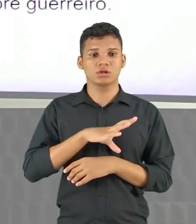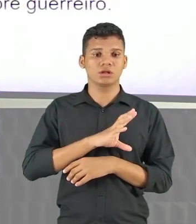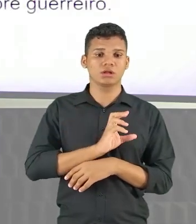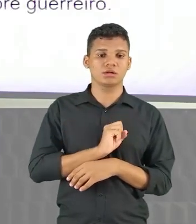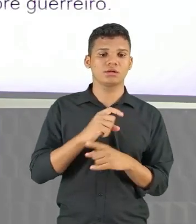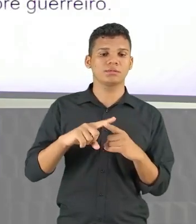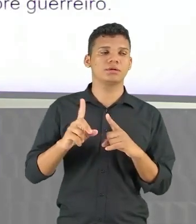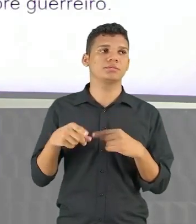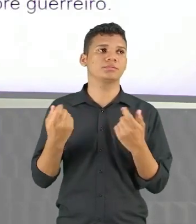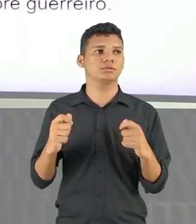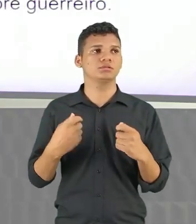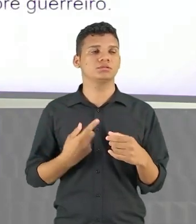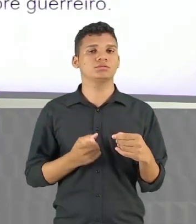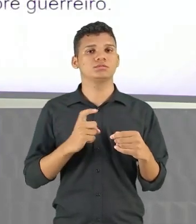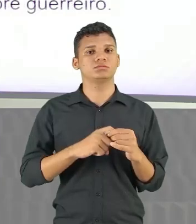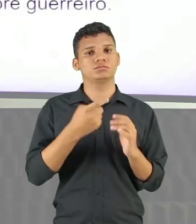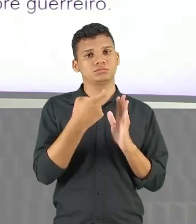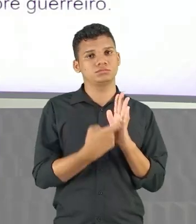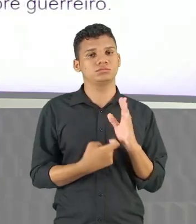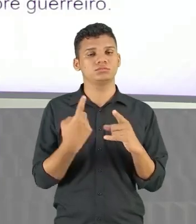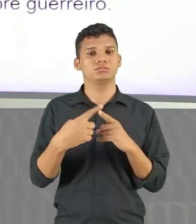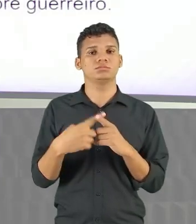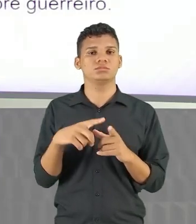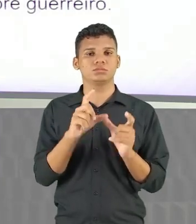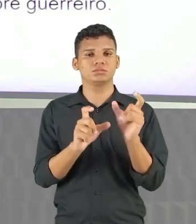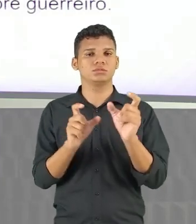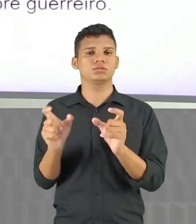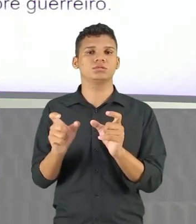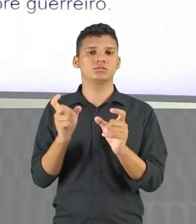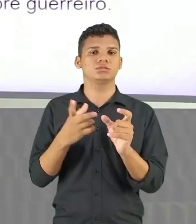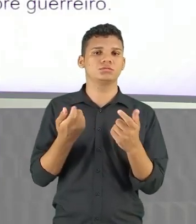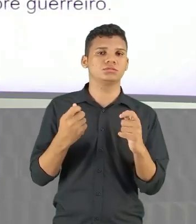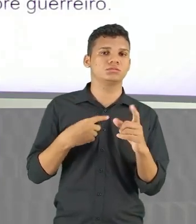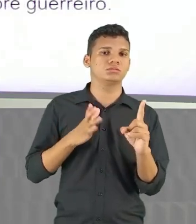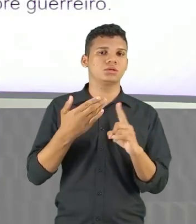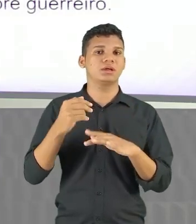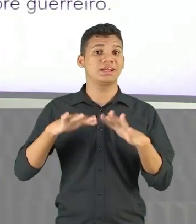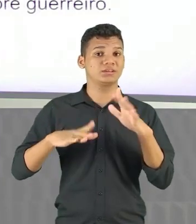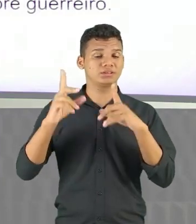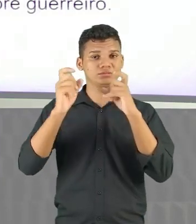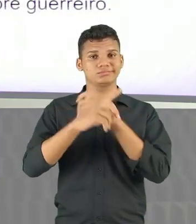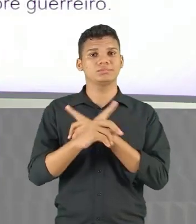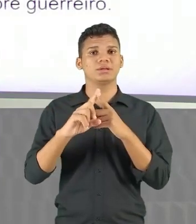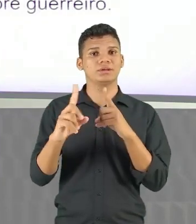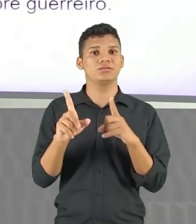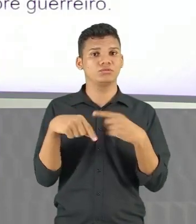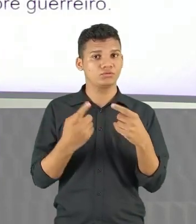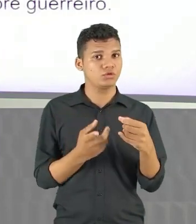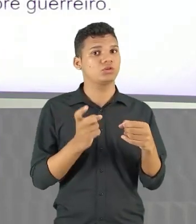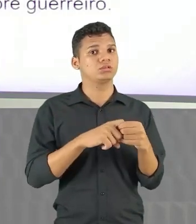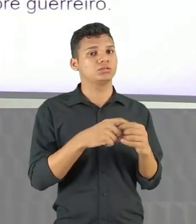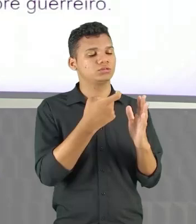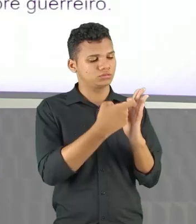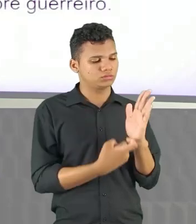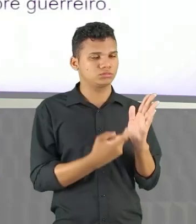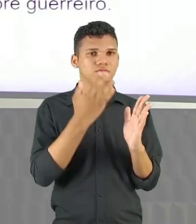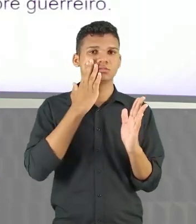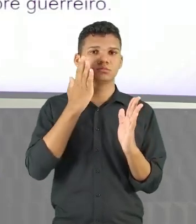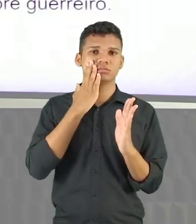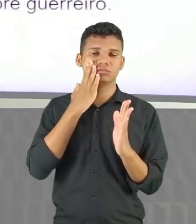precisar voltar no texto, né? Por ter umas palavras bem específicas, às vezes a gente tem até dificuldade, mas voltando no texto,